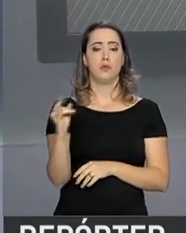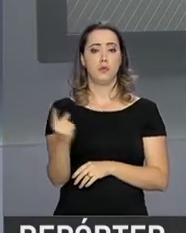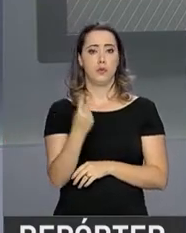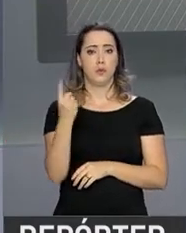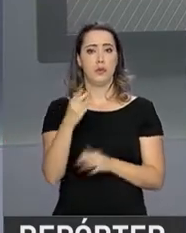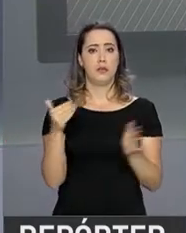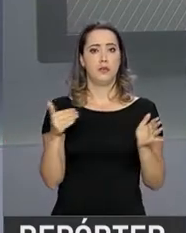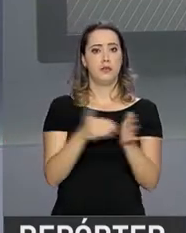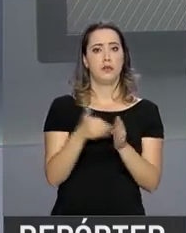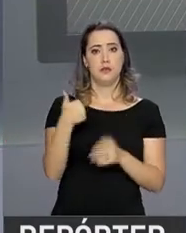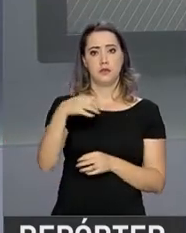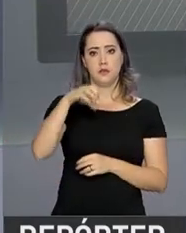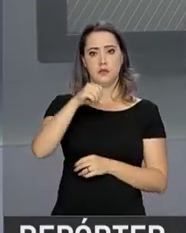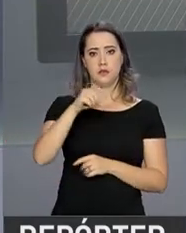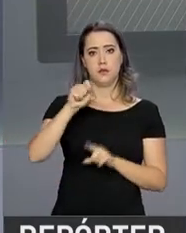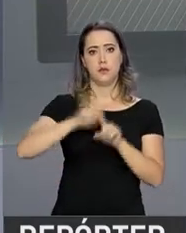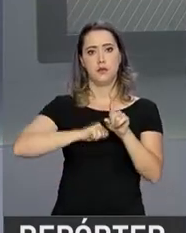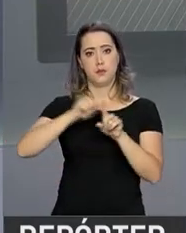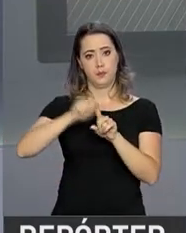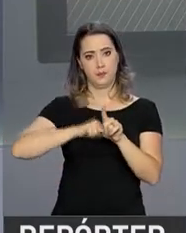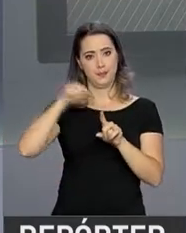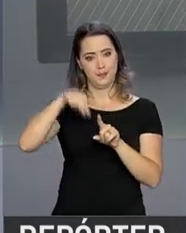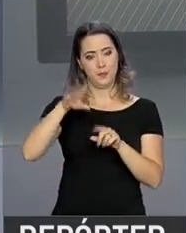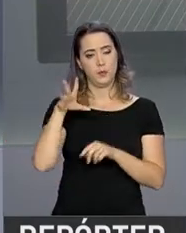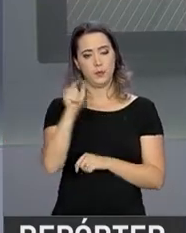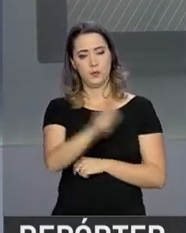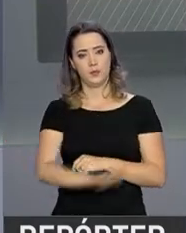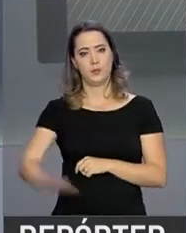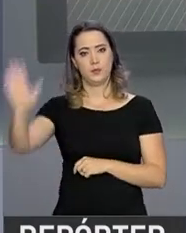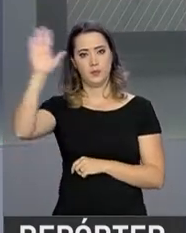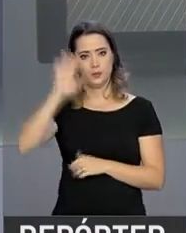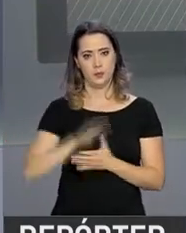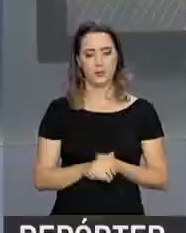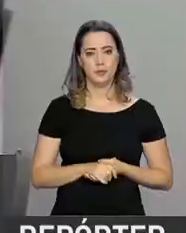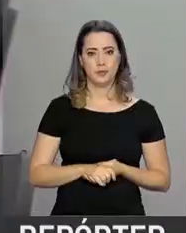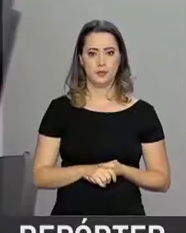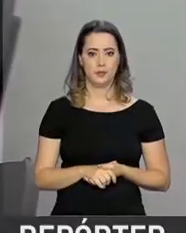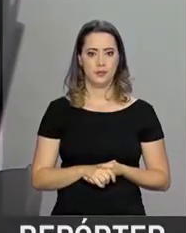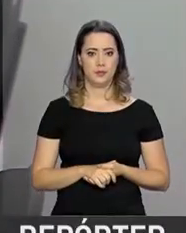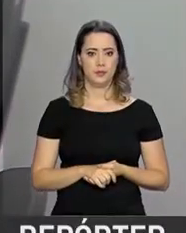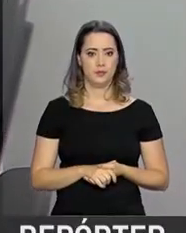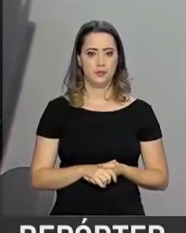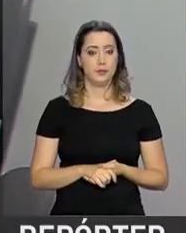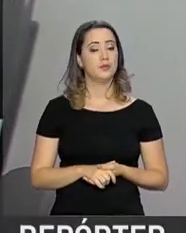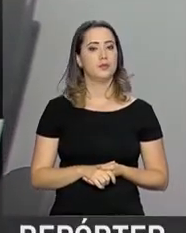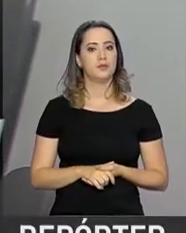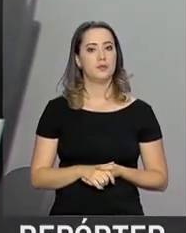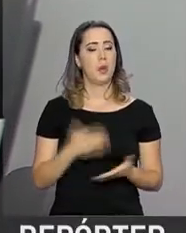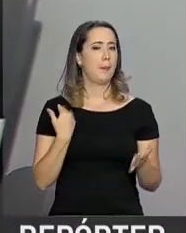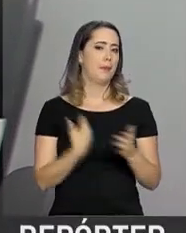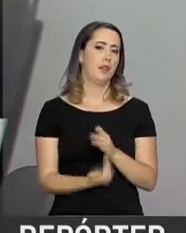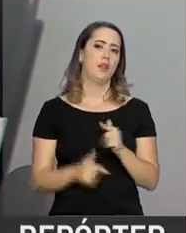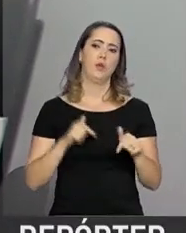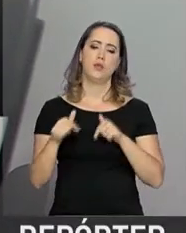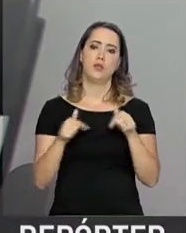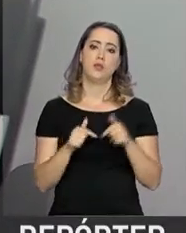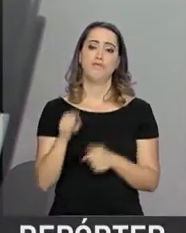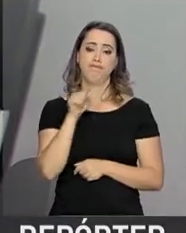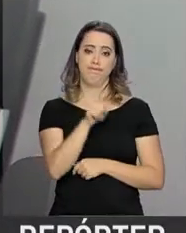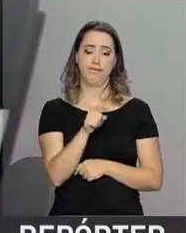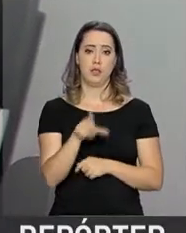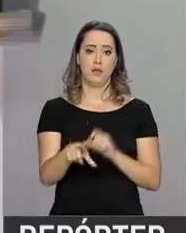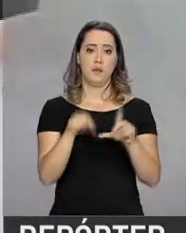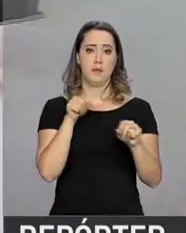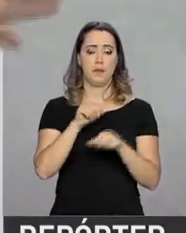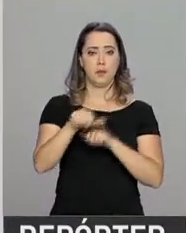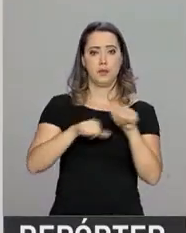Microempreendedor Individual, que vai até o dia 19 deste mês em todo o país. Ao perder o emprego, Wesley decidiu